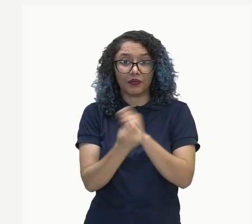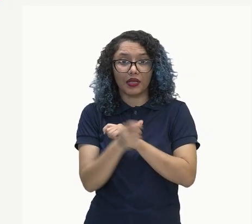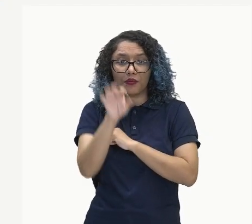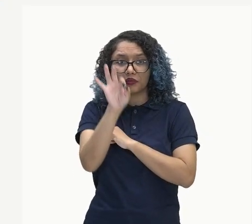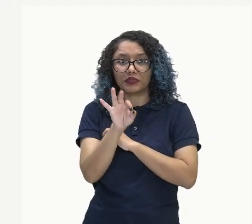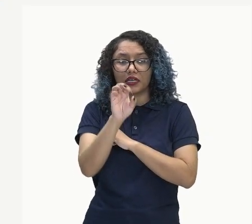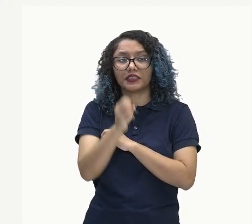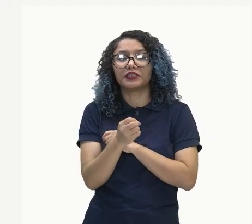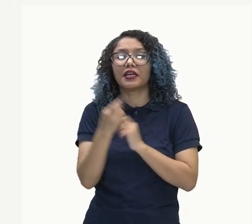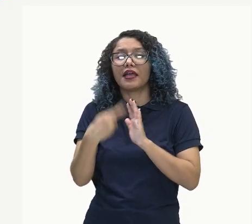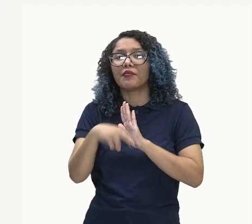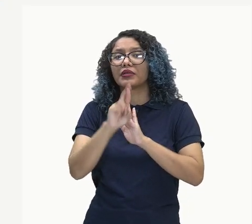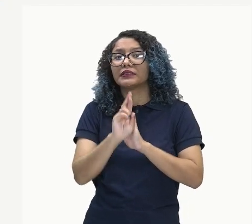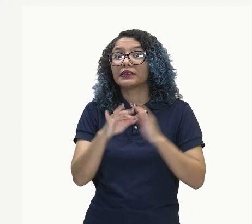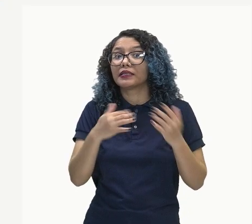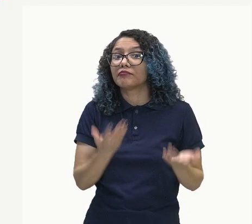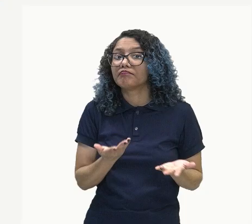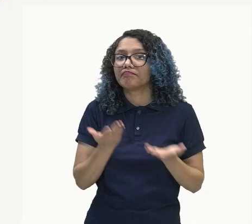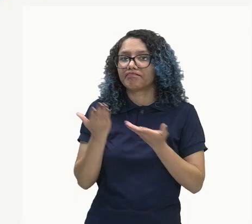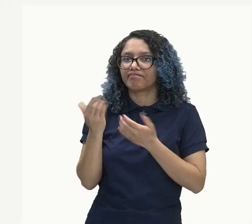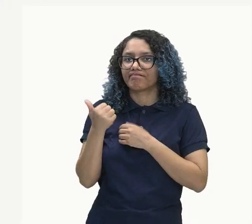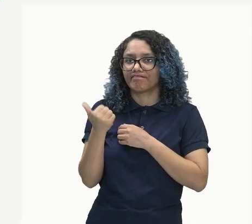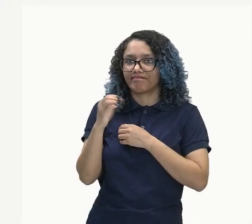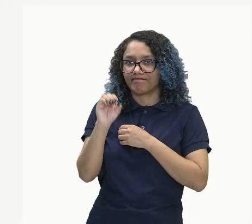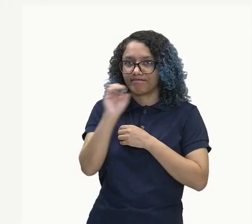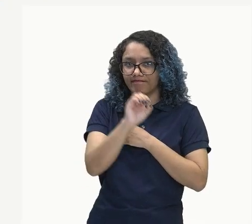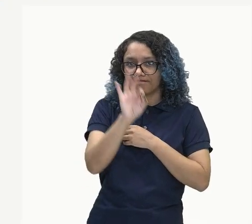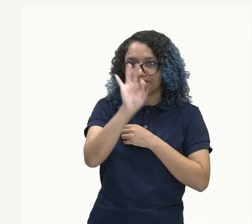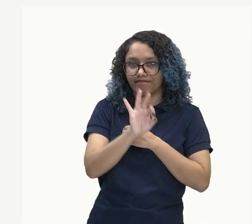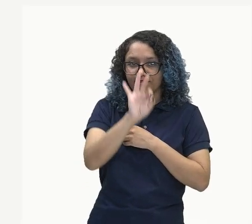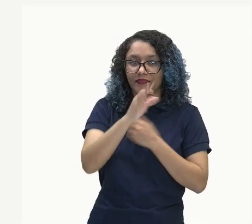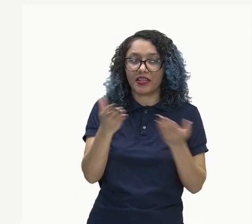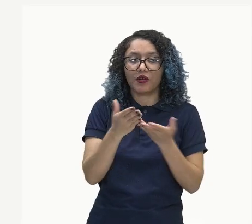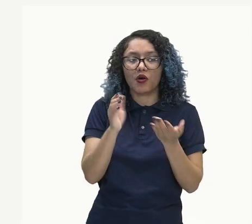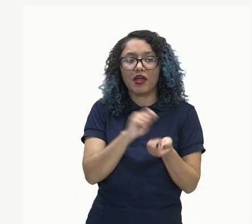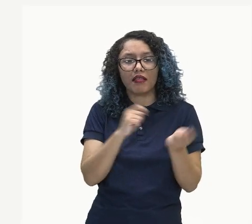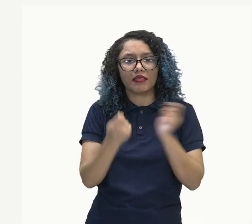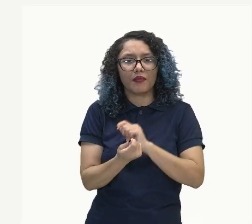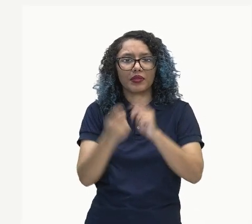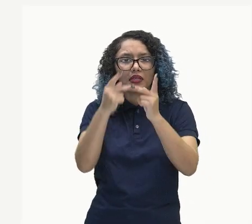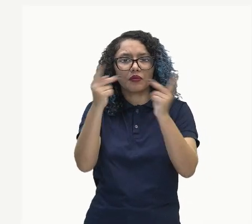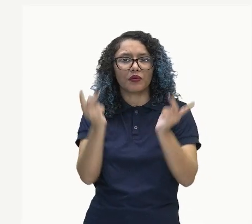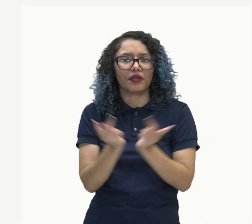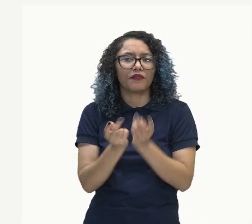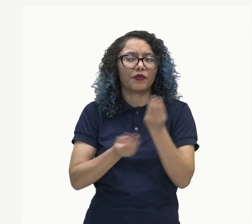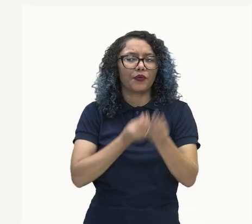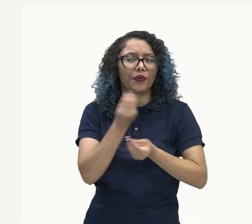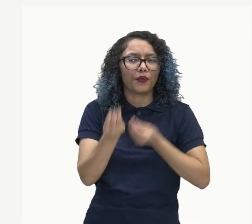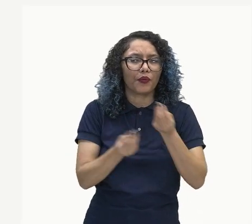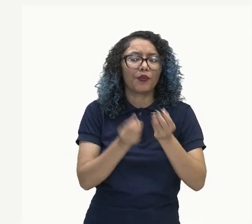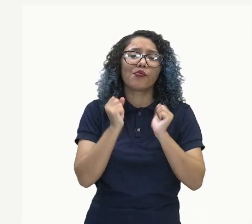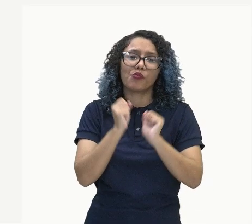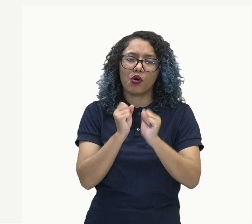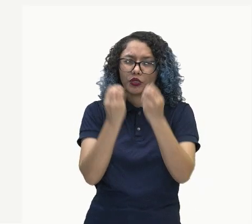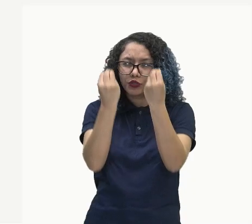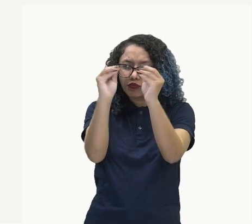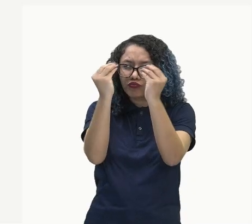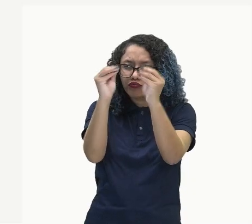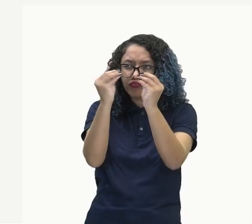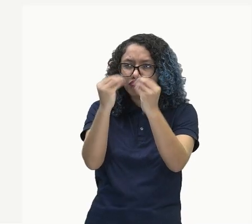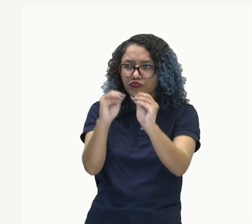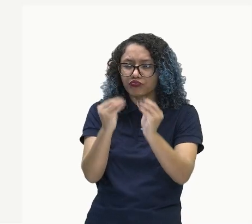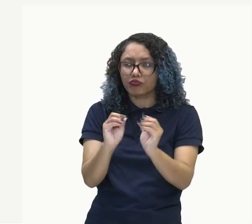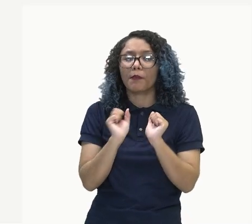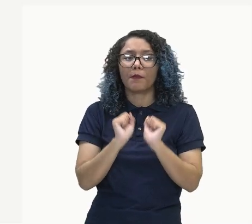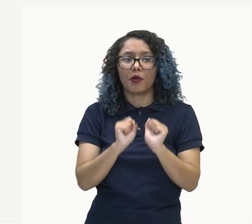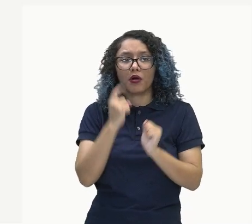100%, ok? Vamos passar isso para gráfico? Então, a gente pode colocar isso lá no Google Planilhas. Essa mesma